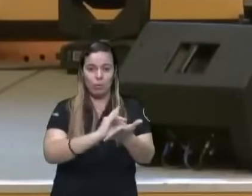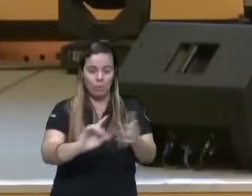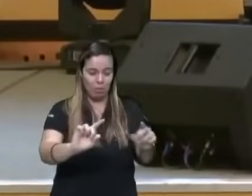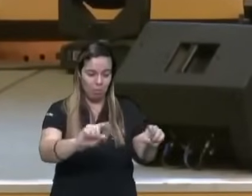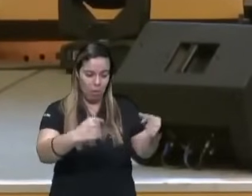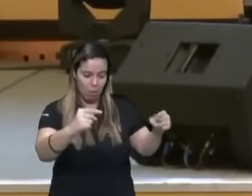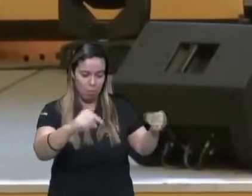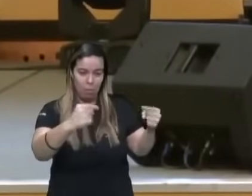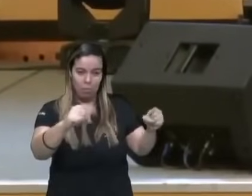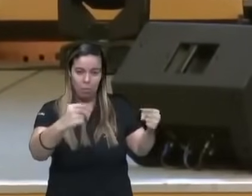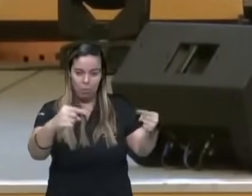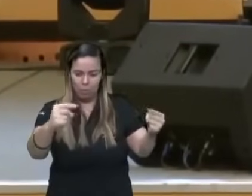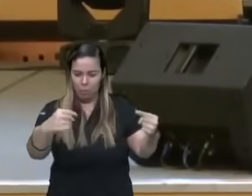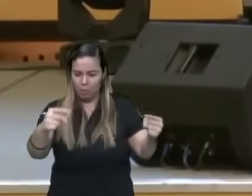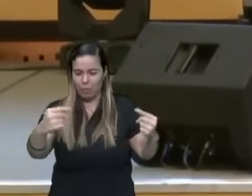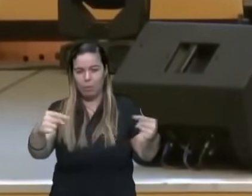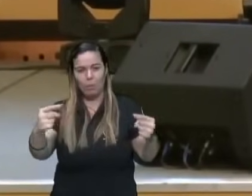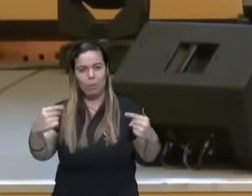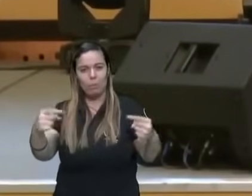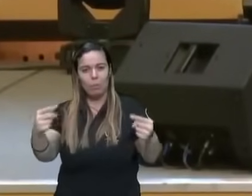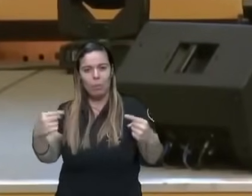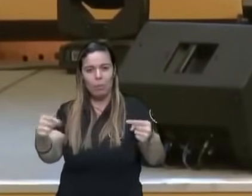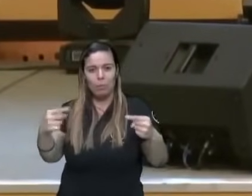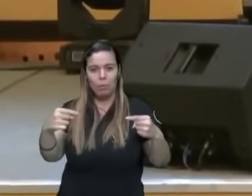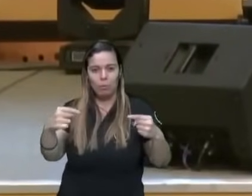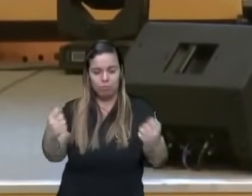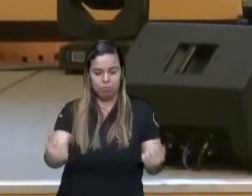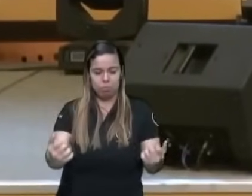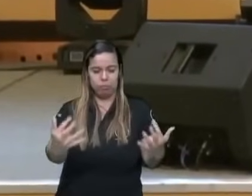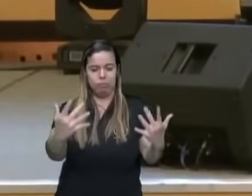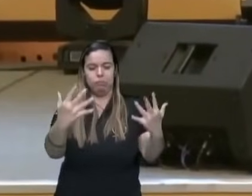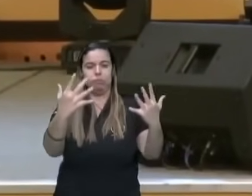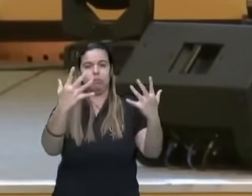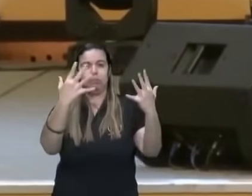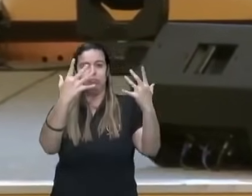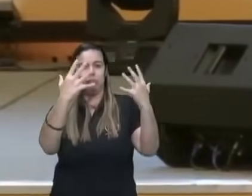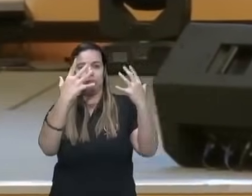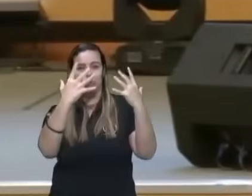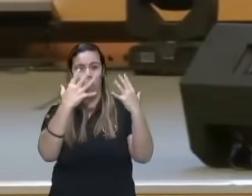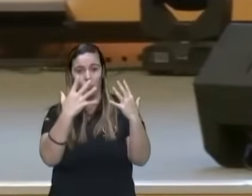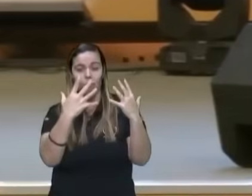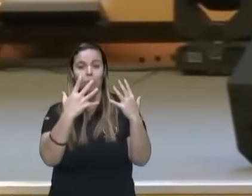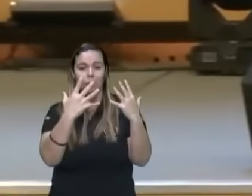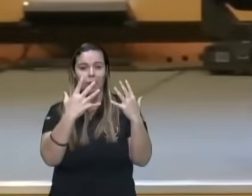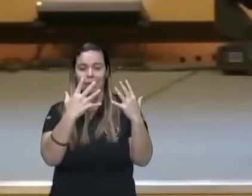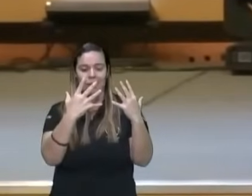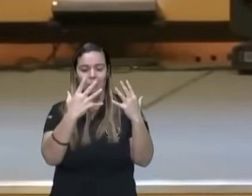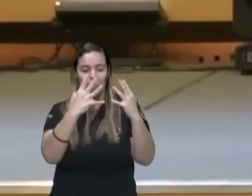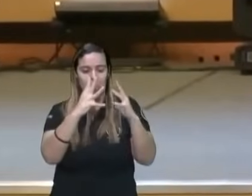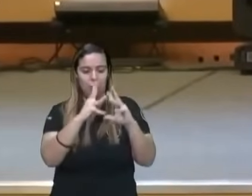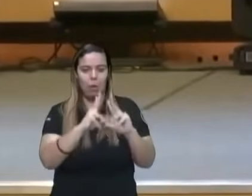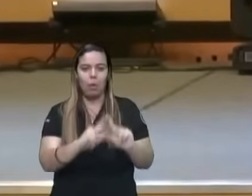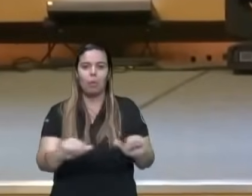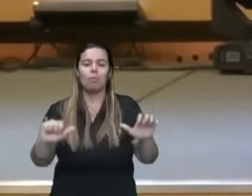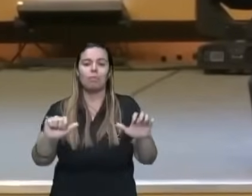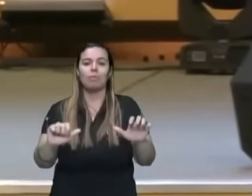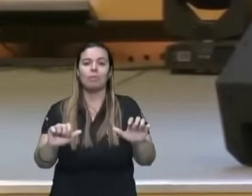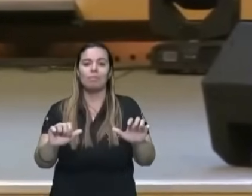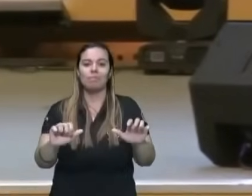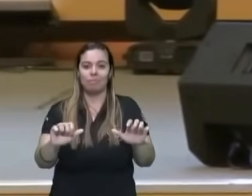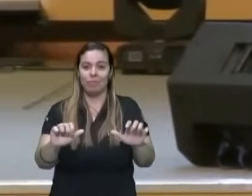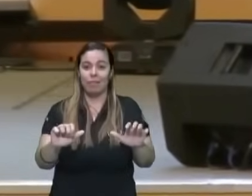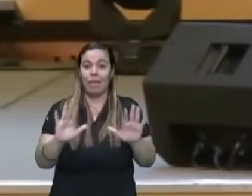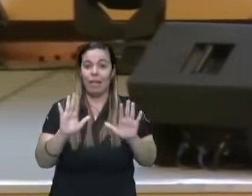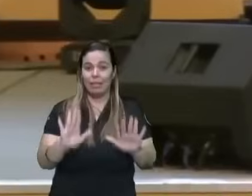meus inimigos, meus adversários, se levantaram para comer as minhas carnes, tropeçaram e caíram. Ainda